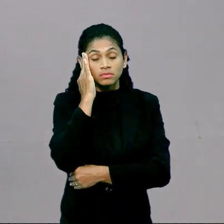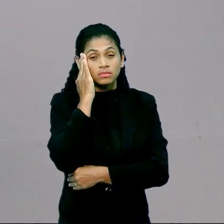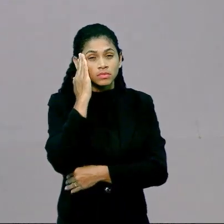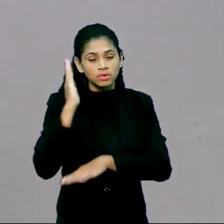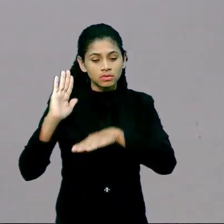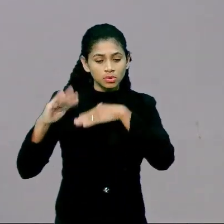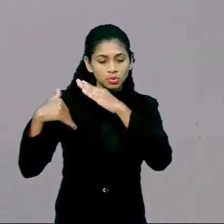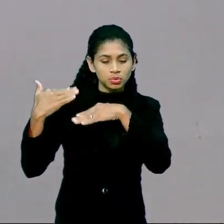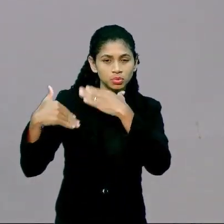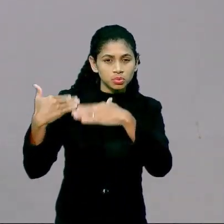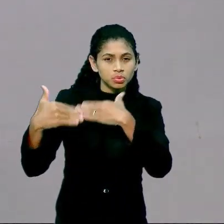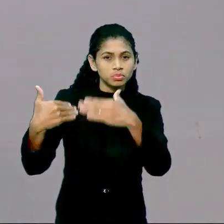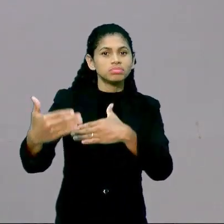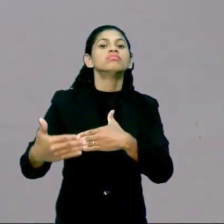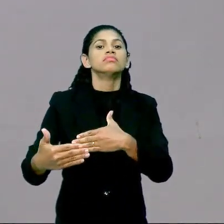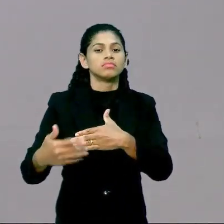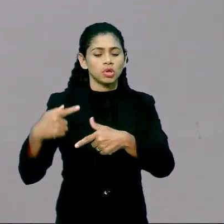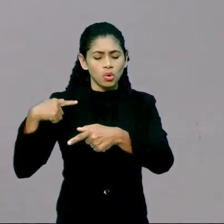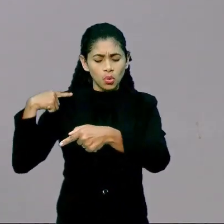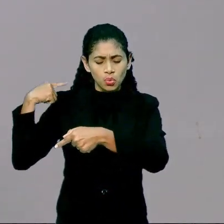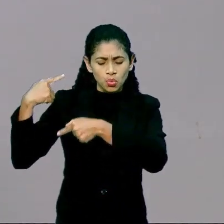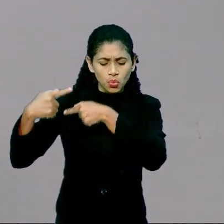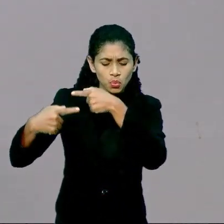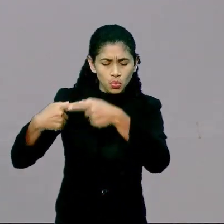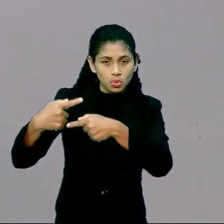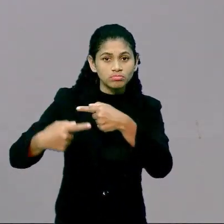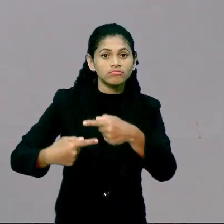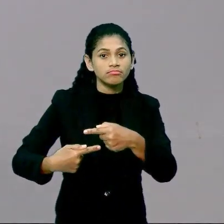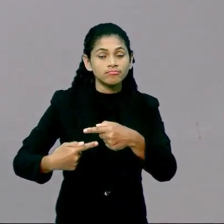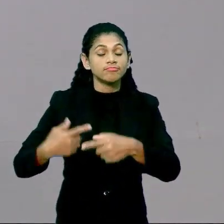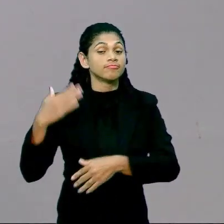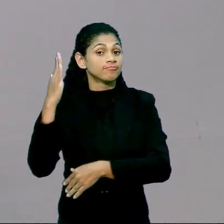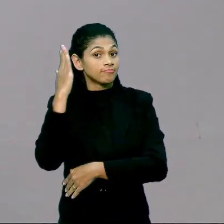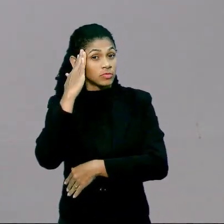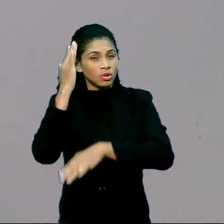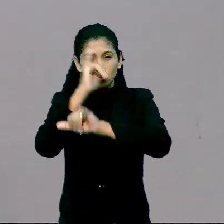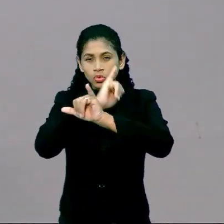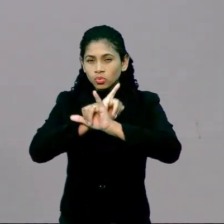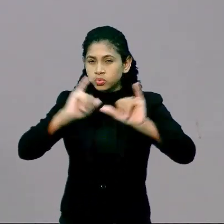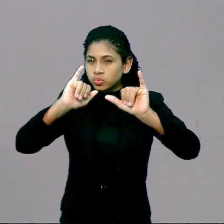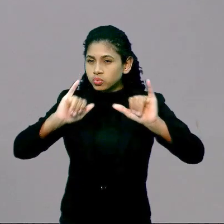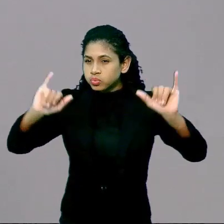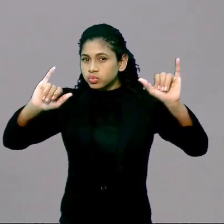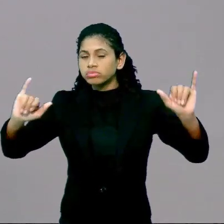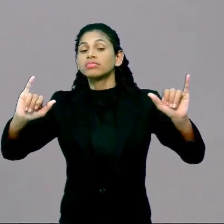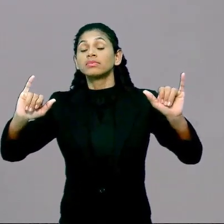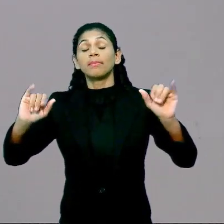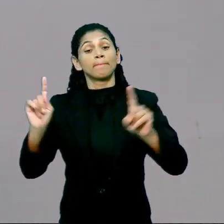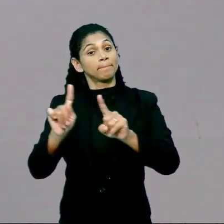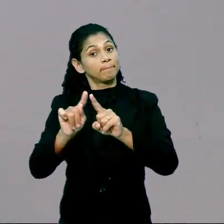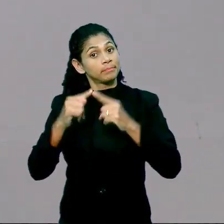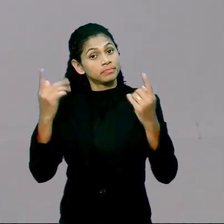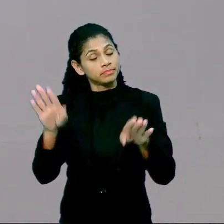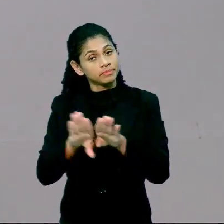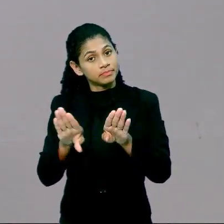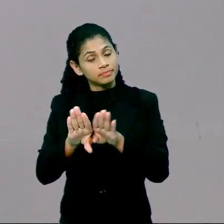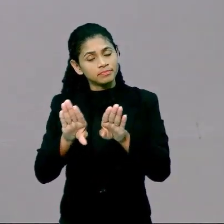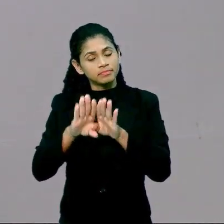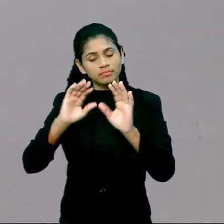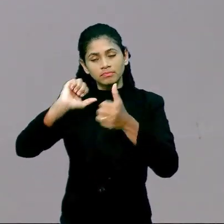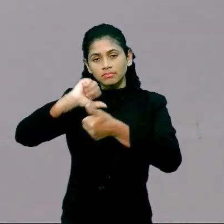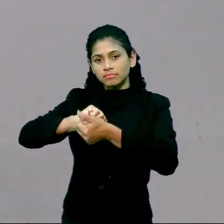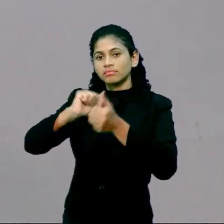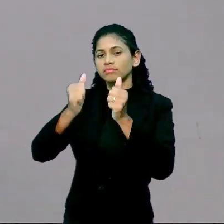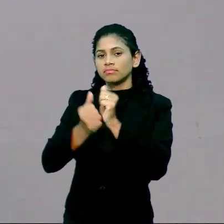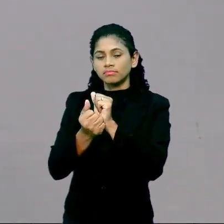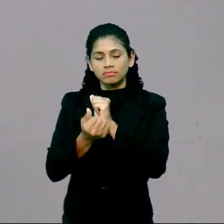tempo. Esse conhecimento, esse saber, ele é difundido, mas ele também é incorporado, aprimorado, adaptado e